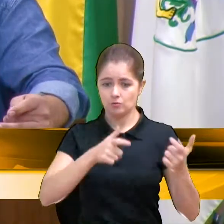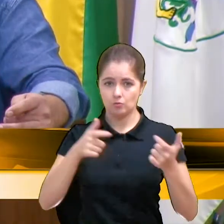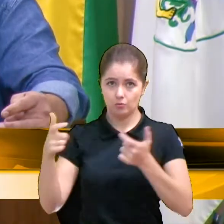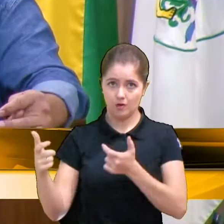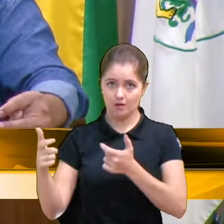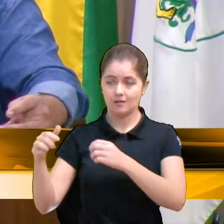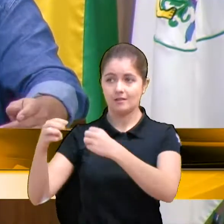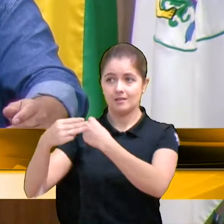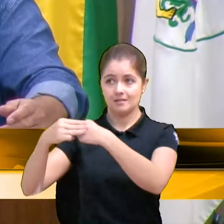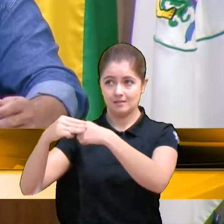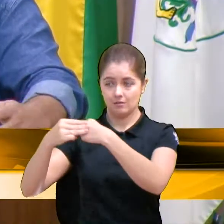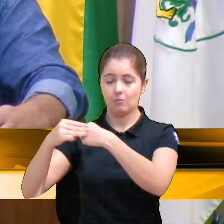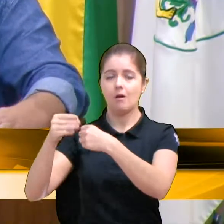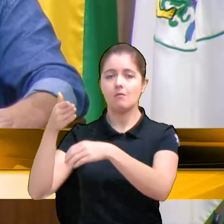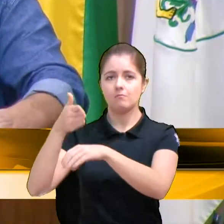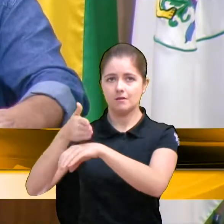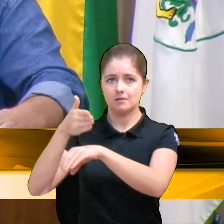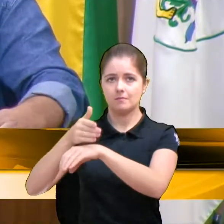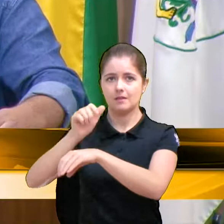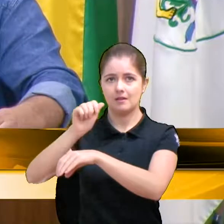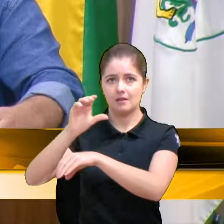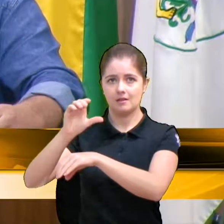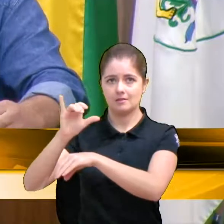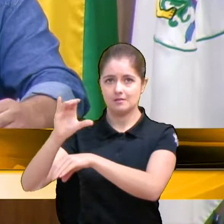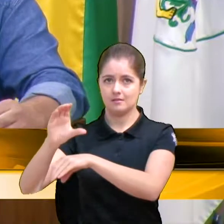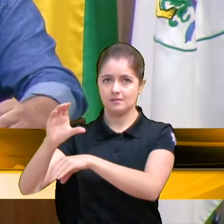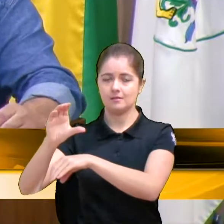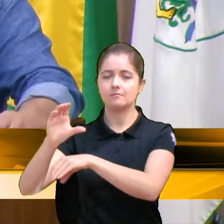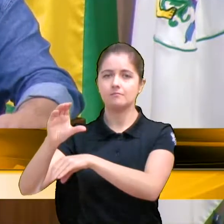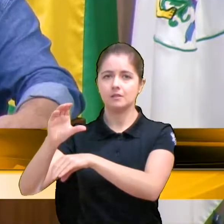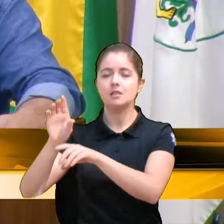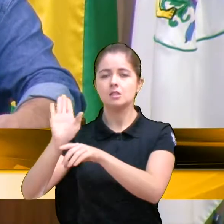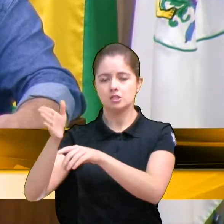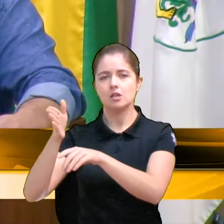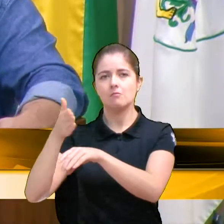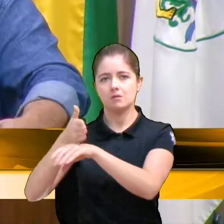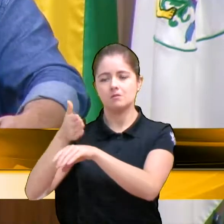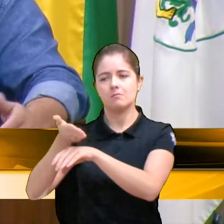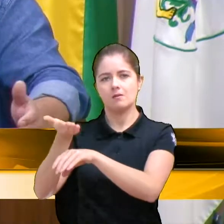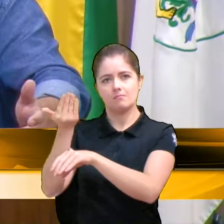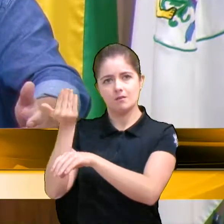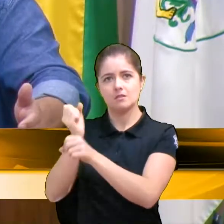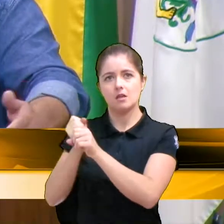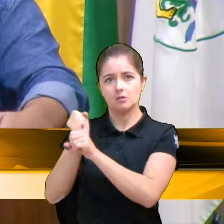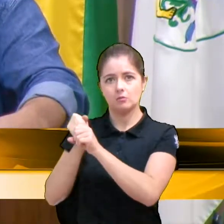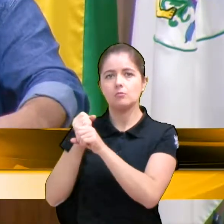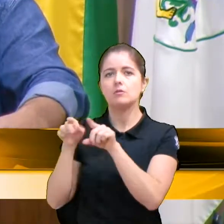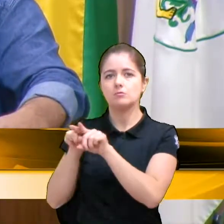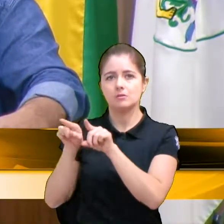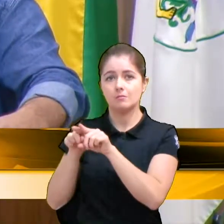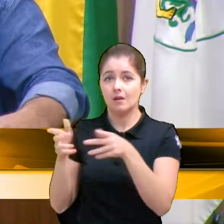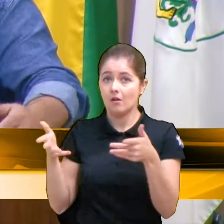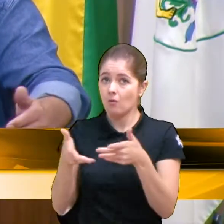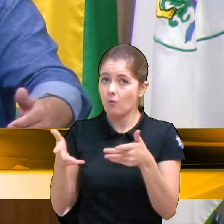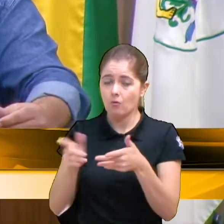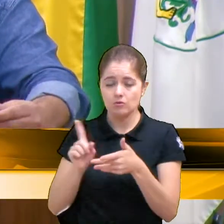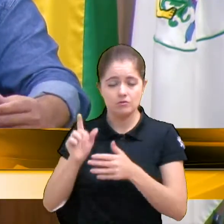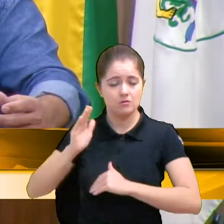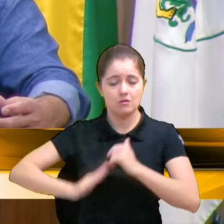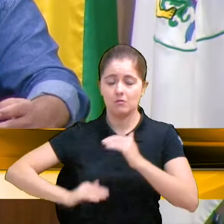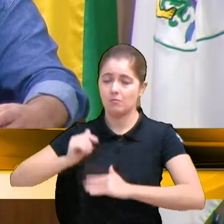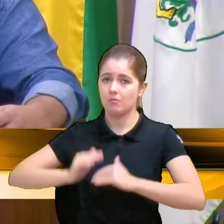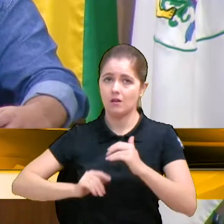lá na própria SIC e anos anteriores aí sobre essas melhorias que não foram executadas até hoje ainda, mas